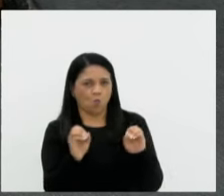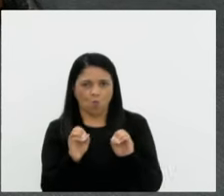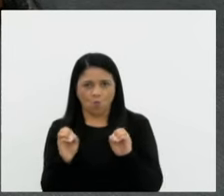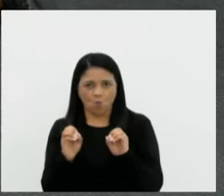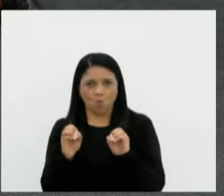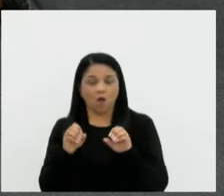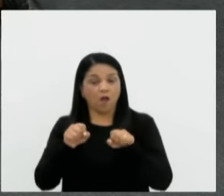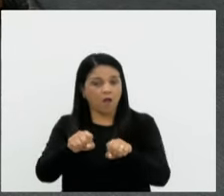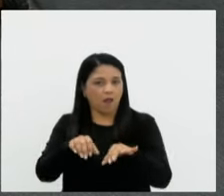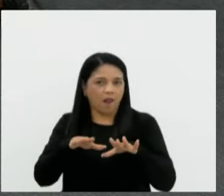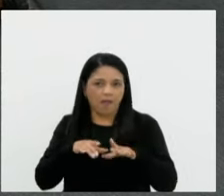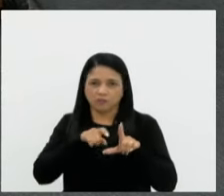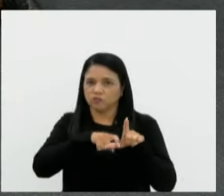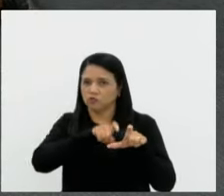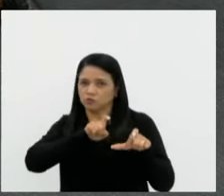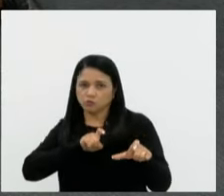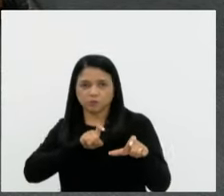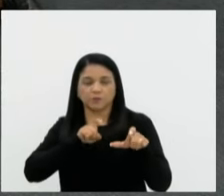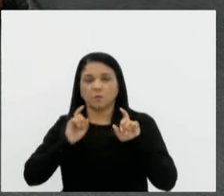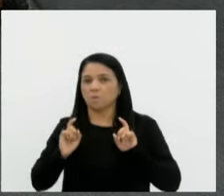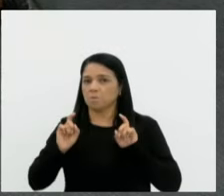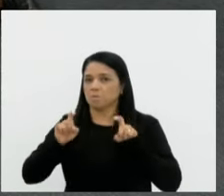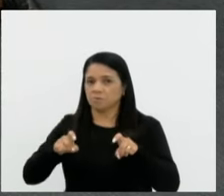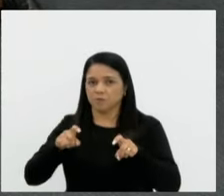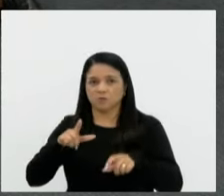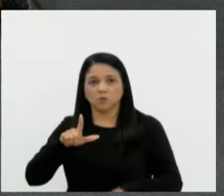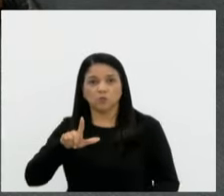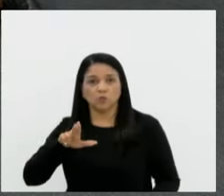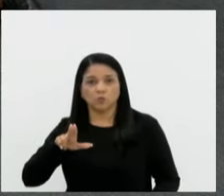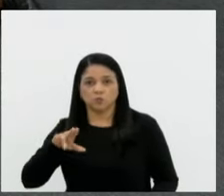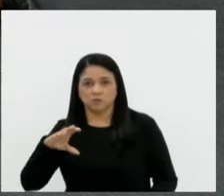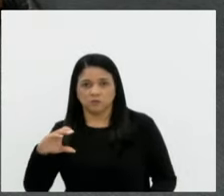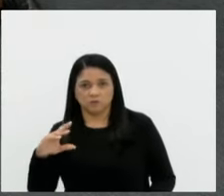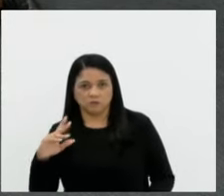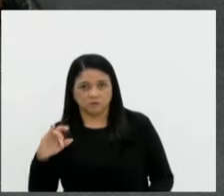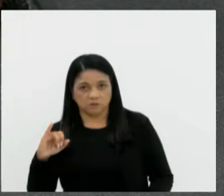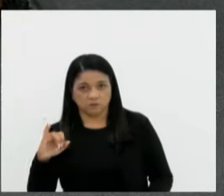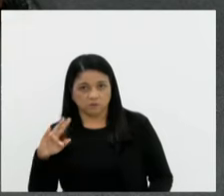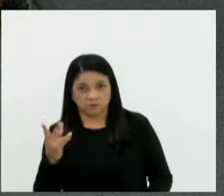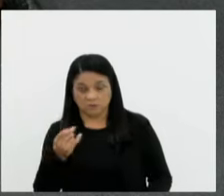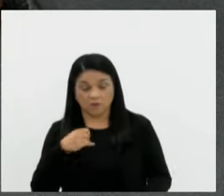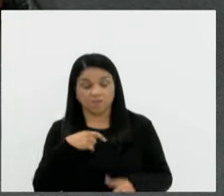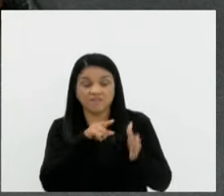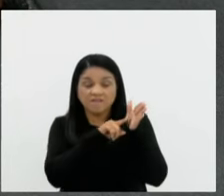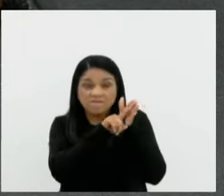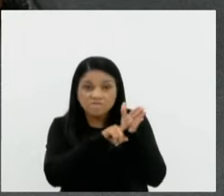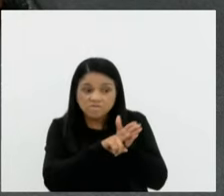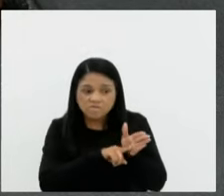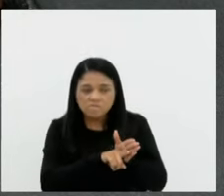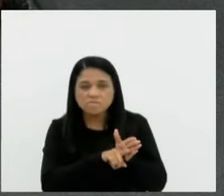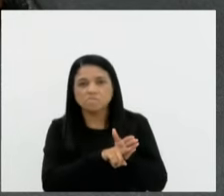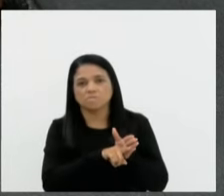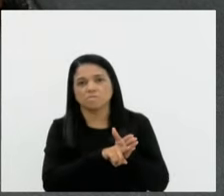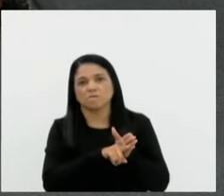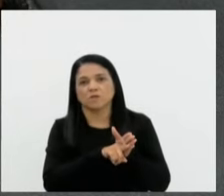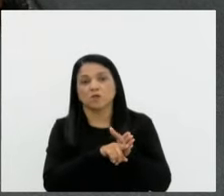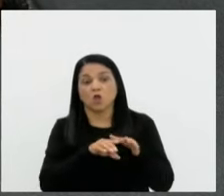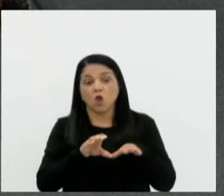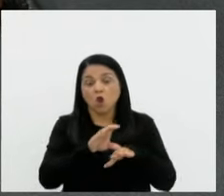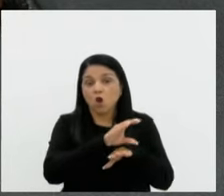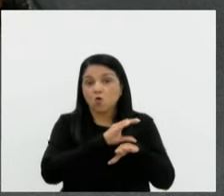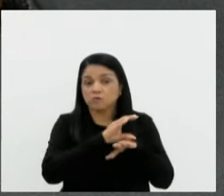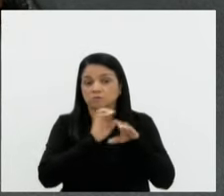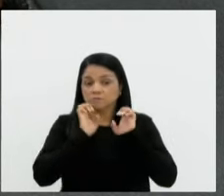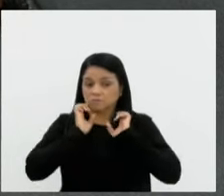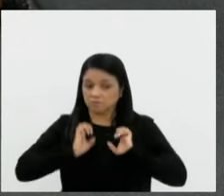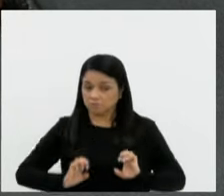alerje suspender sumariamente o mandato da deputada Lucinha, porque isso requer investigação e isso vai ser iniciado pelo Conselho de Ética agora. O que a